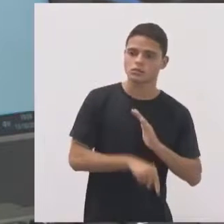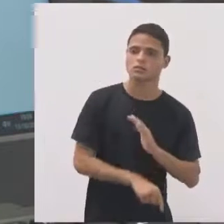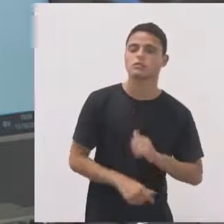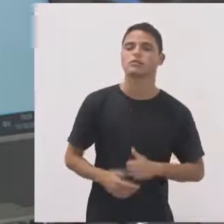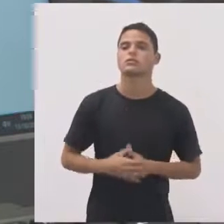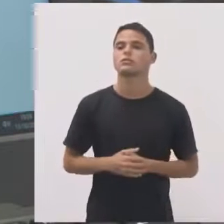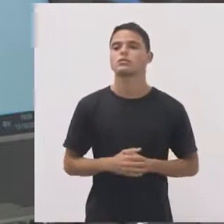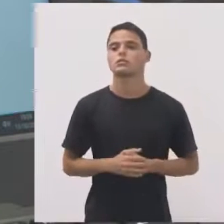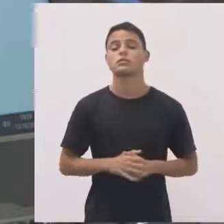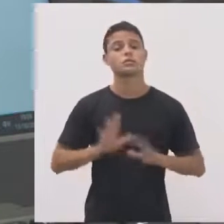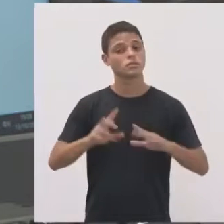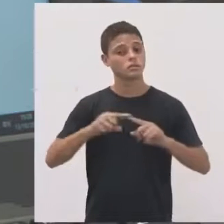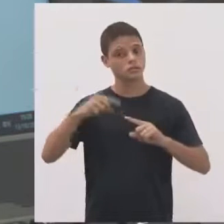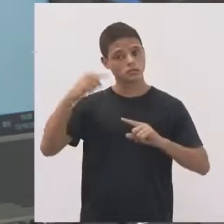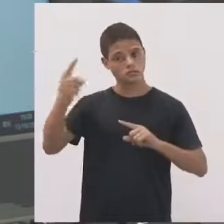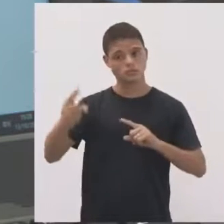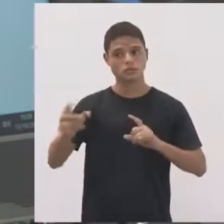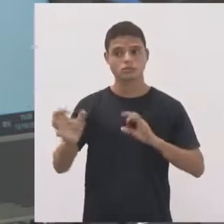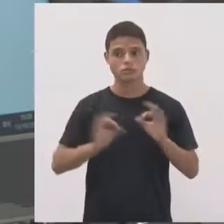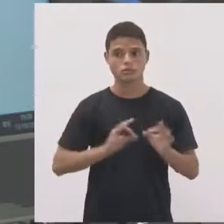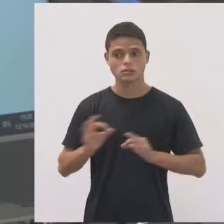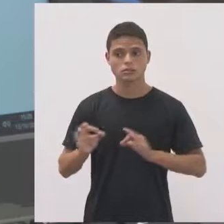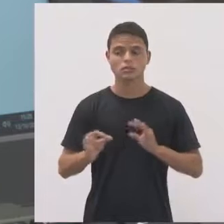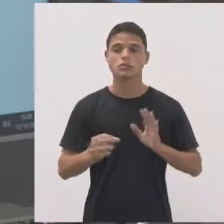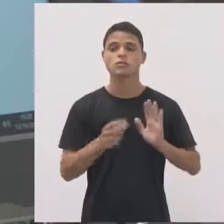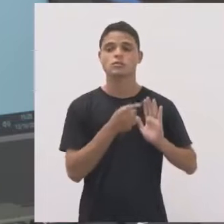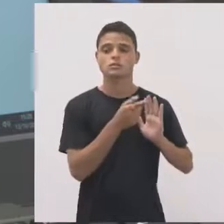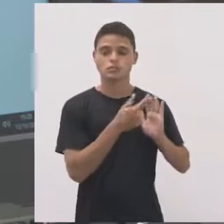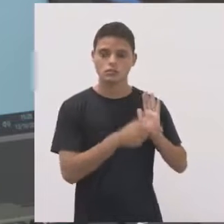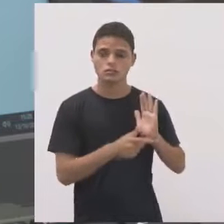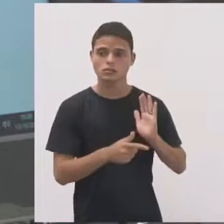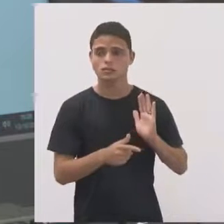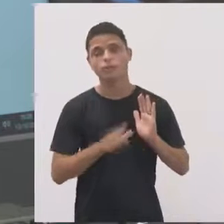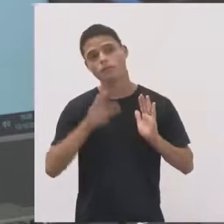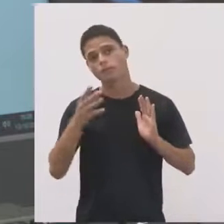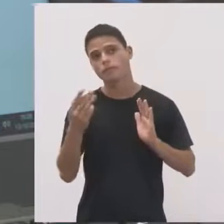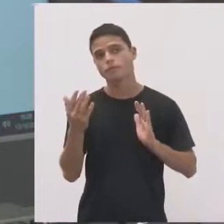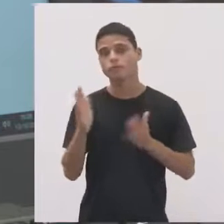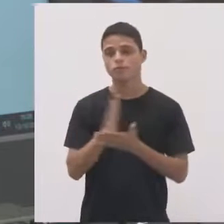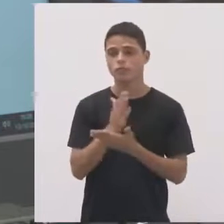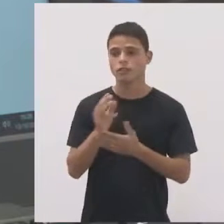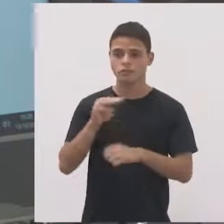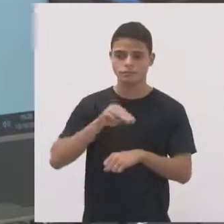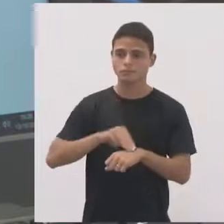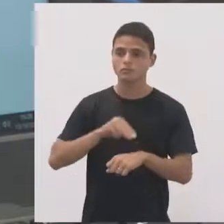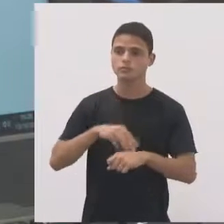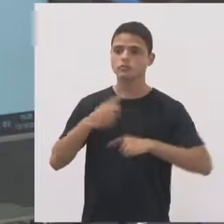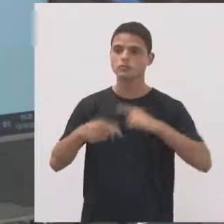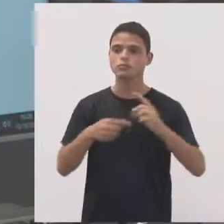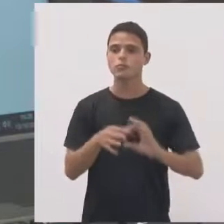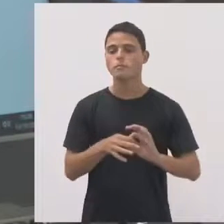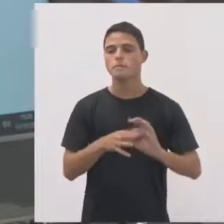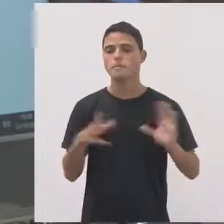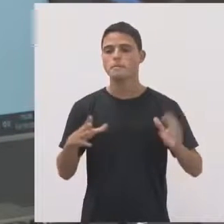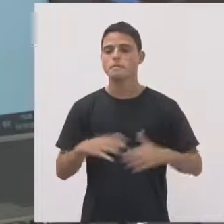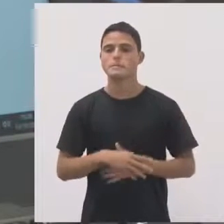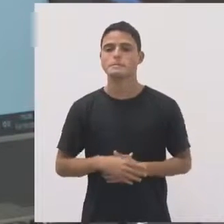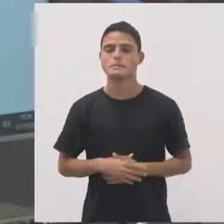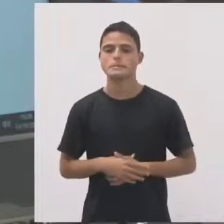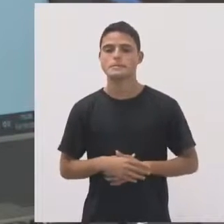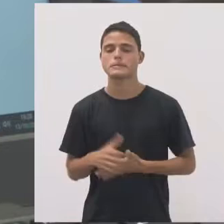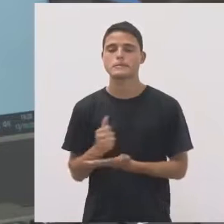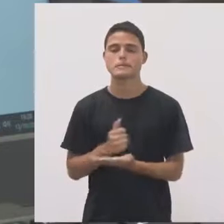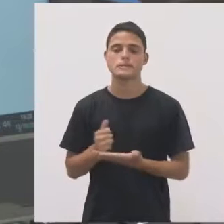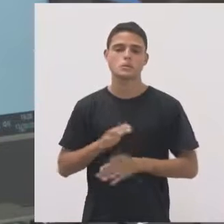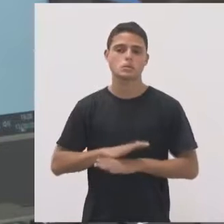configuração. Mas depois que você faz essa ativação, leva alguns minutinhos e ele vai desativar aqui, tá bom? Mas basicamente é